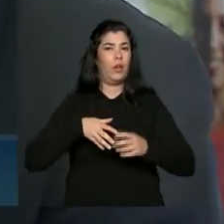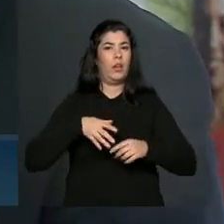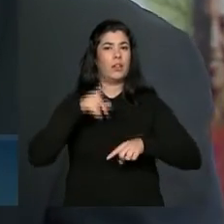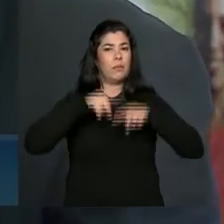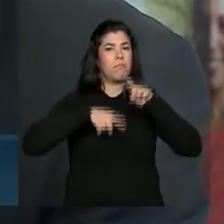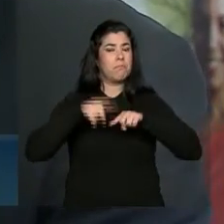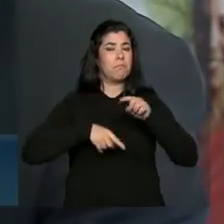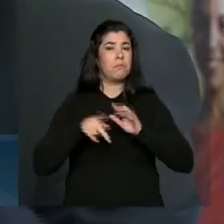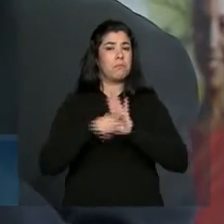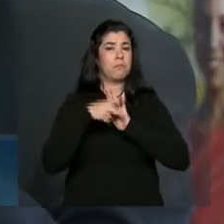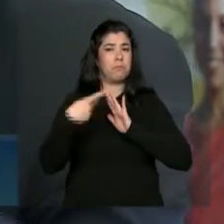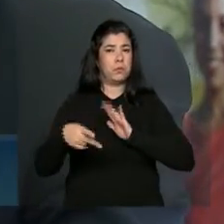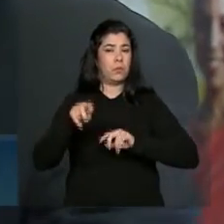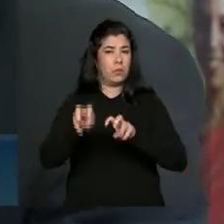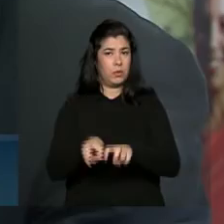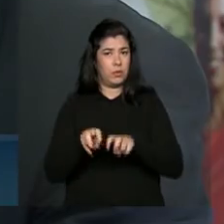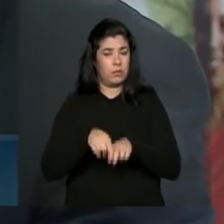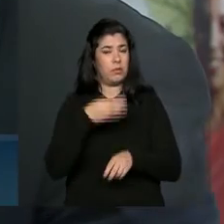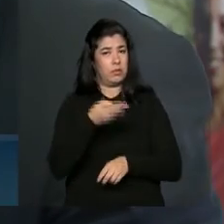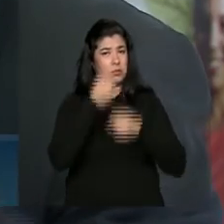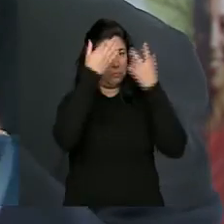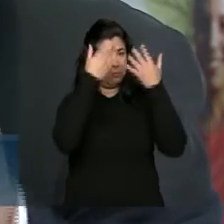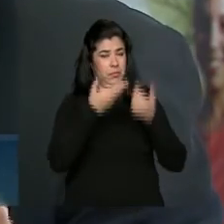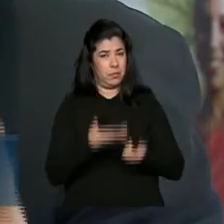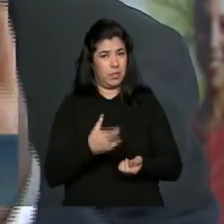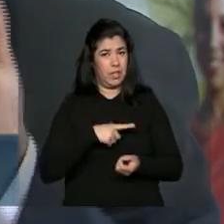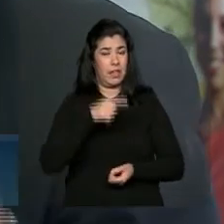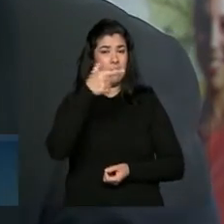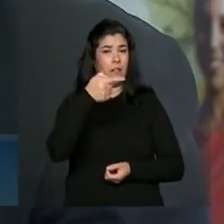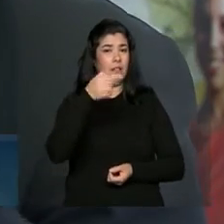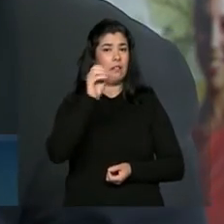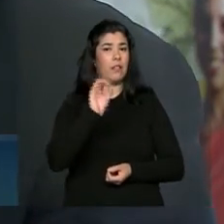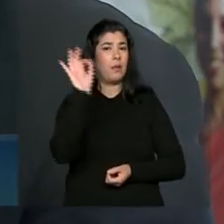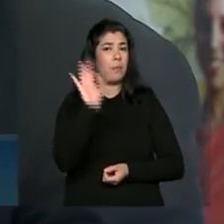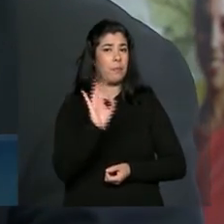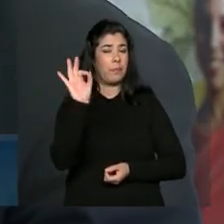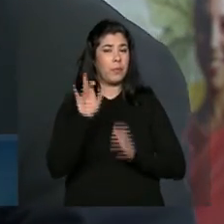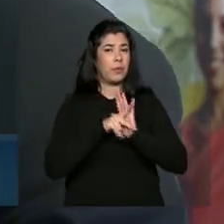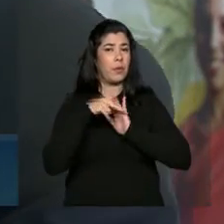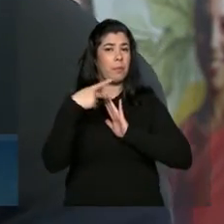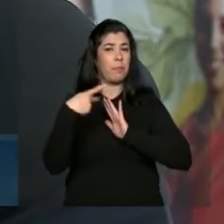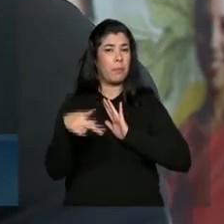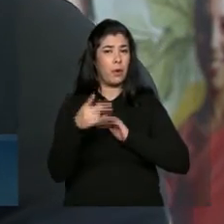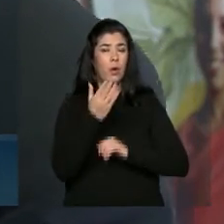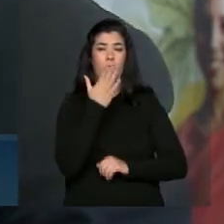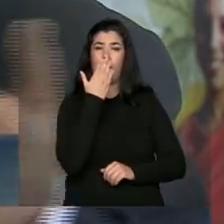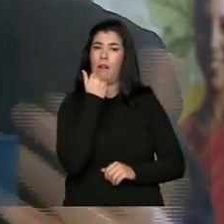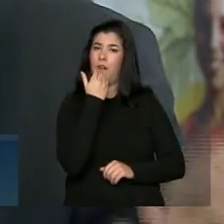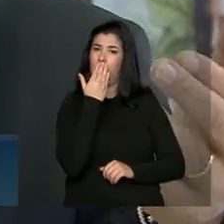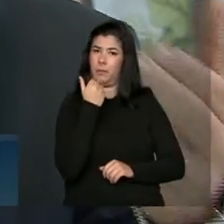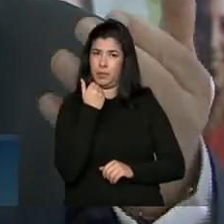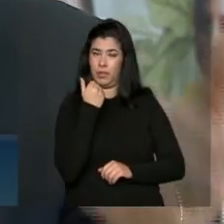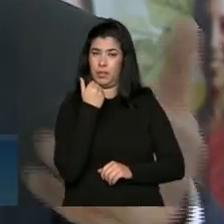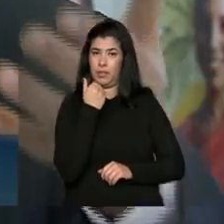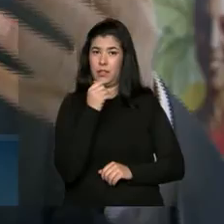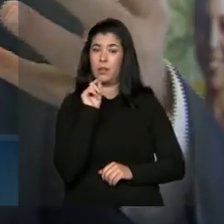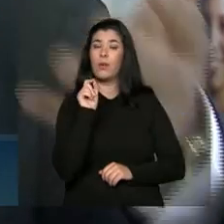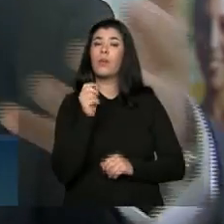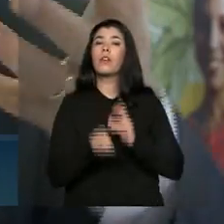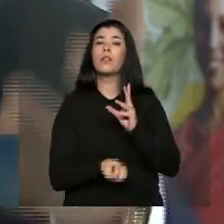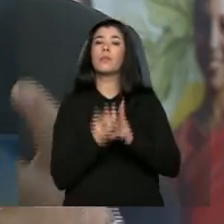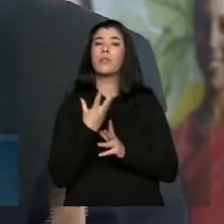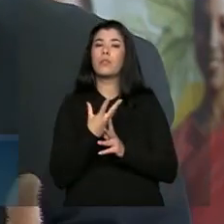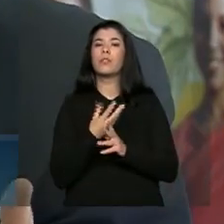agrícola. Porque, como tu bem disseste, 70% da produção de alimento é produzida por